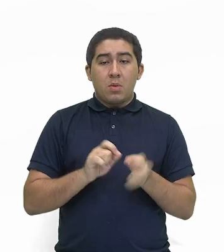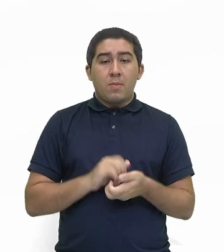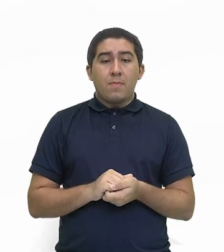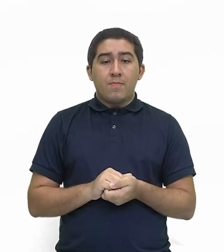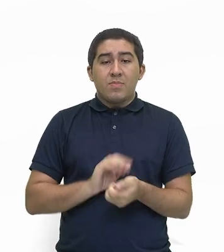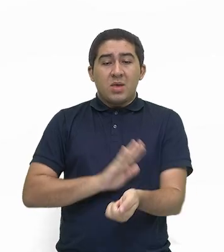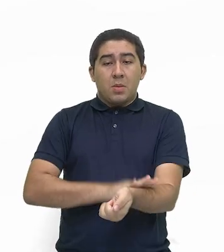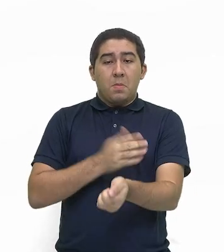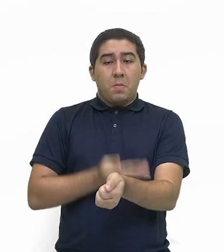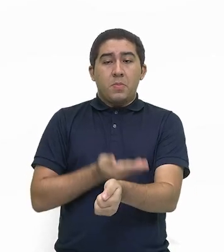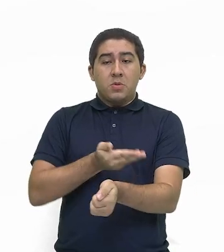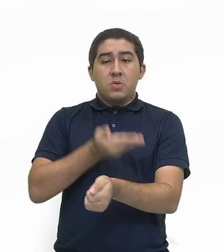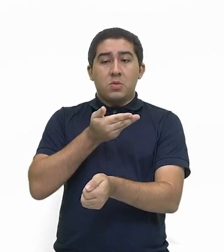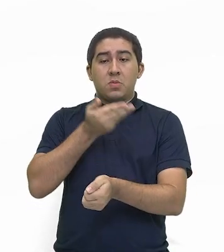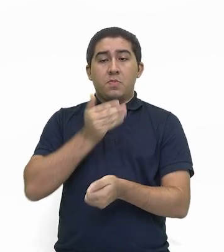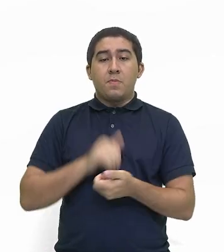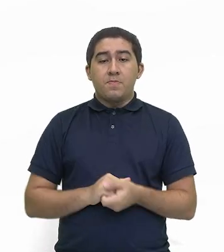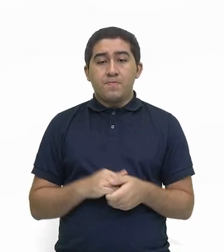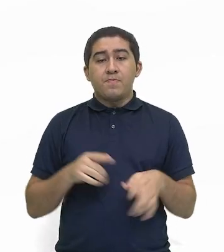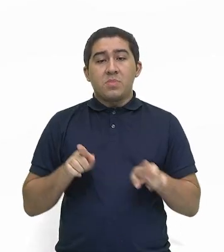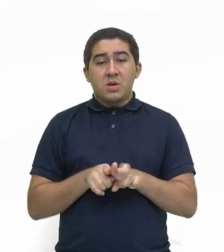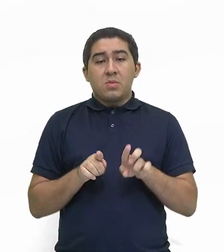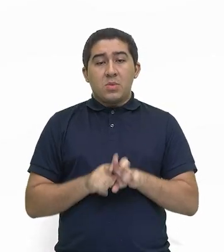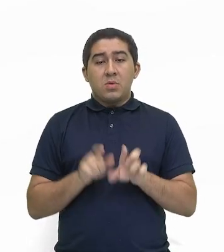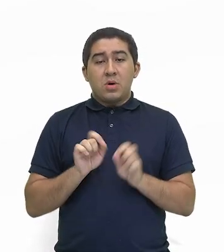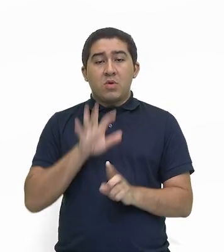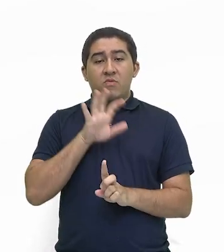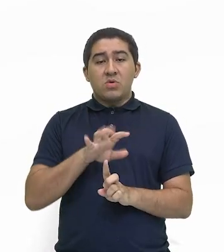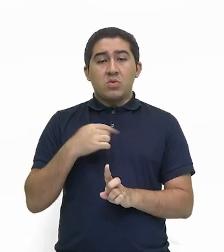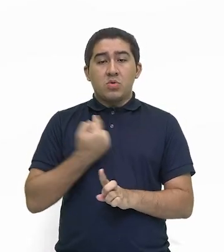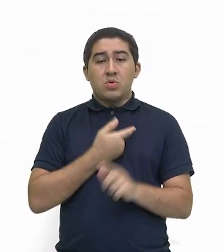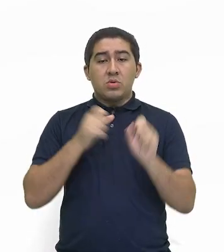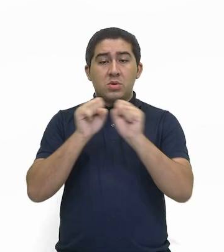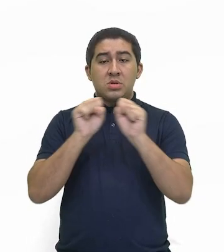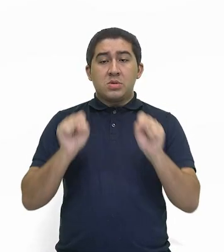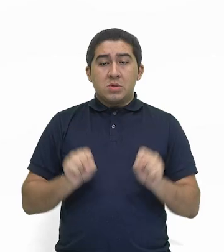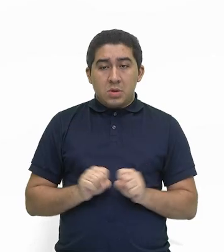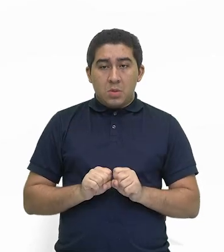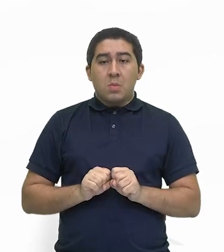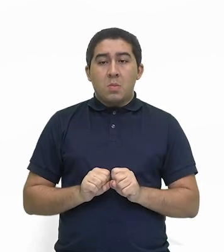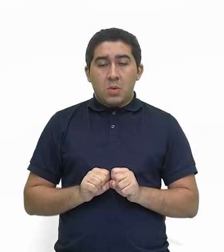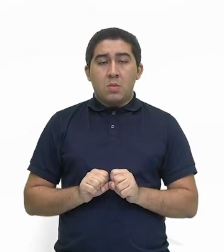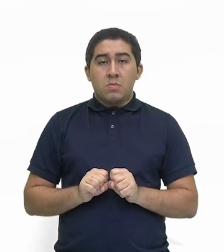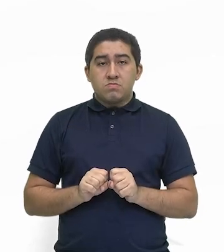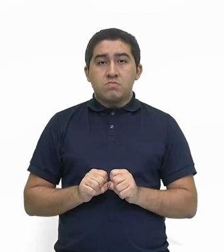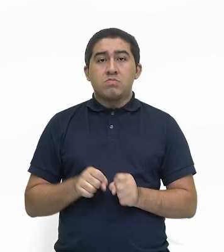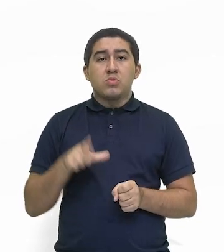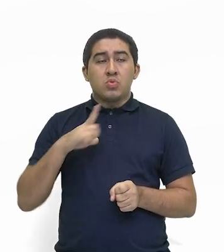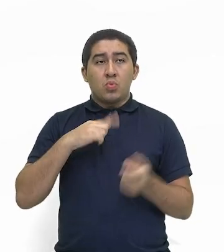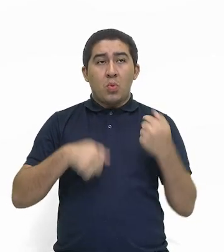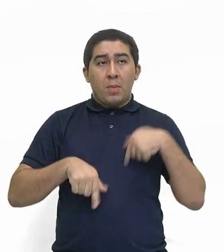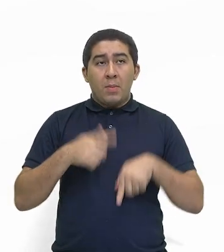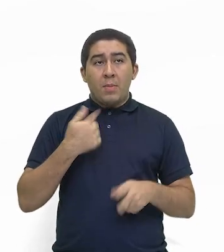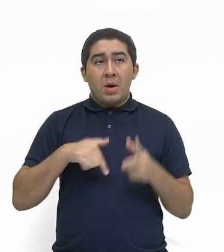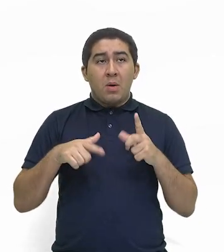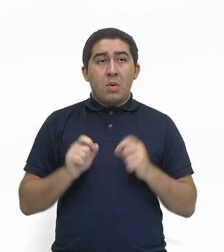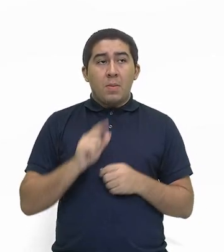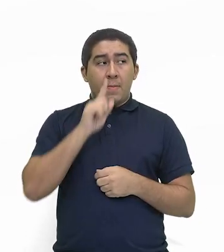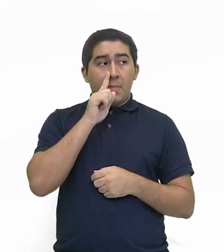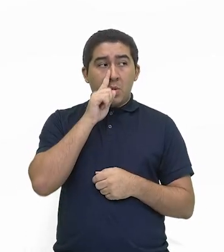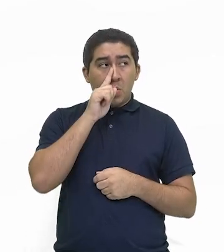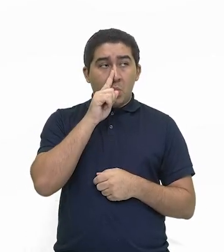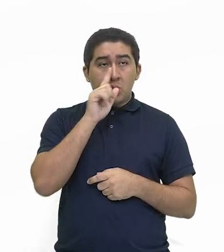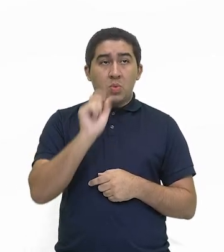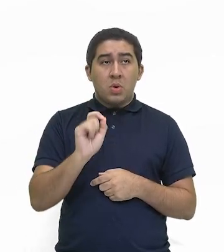hipertensão e afeta também o nosso sistema nervoso. Então, são esses os riscos, né,